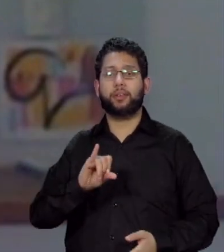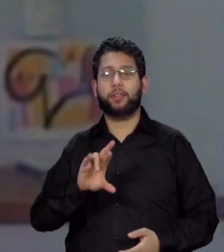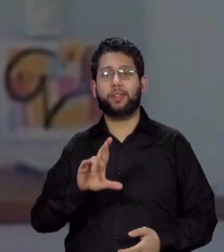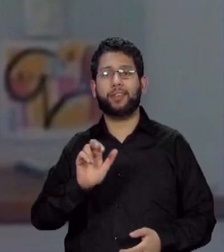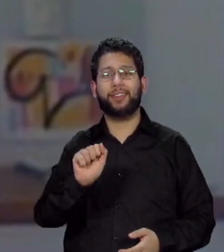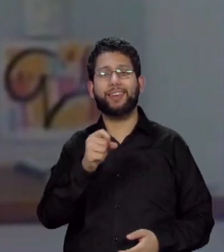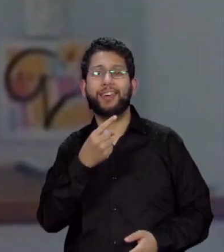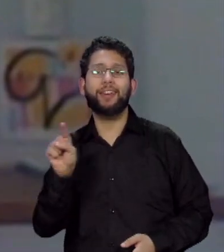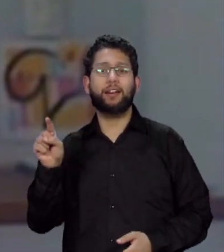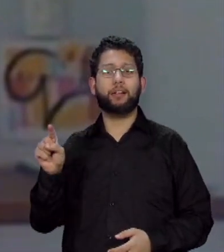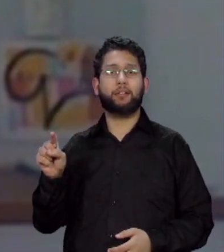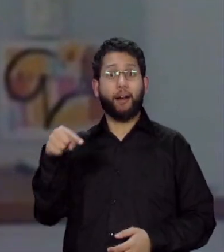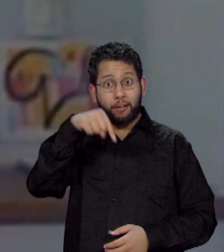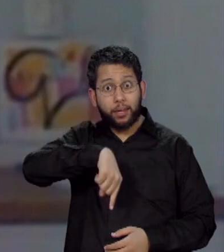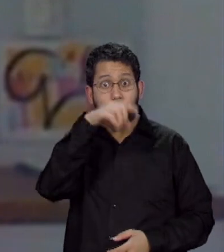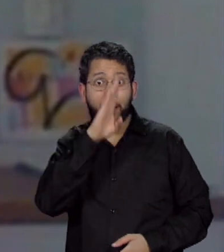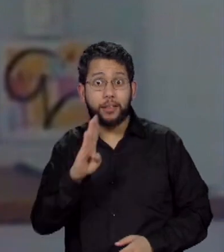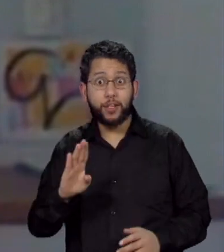a ter